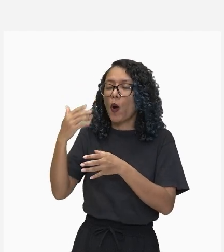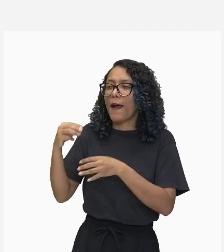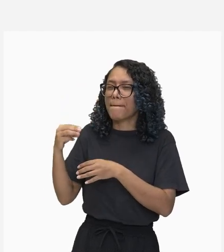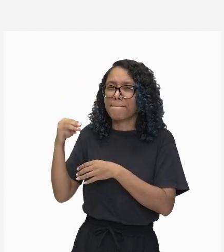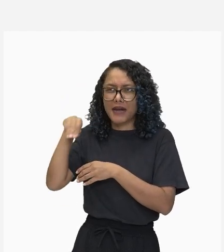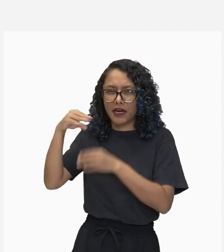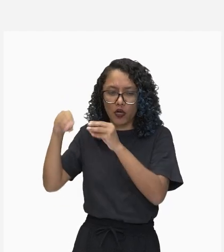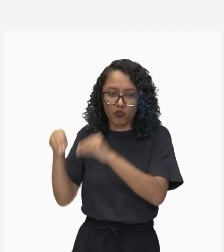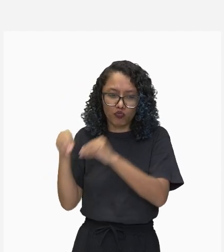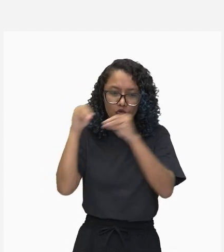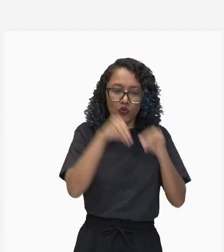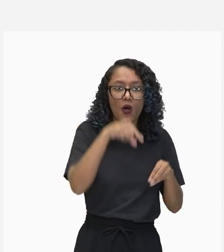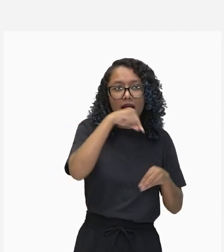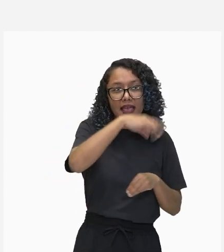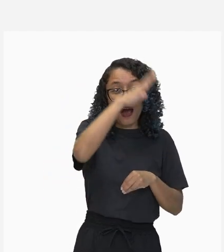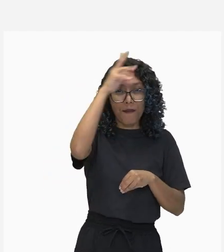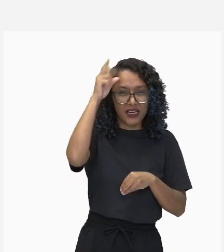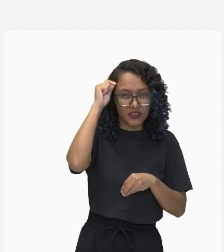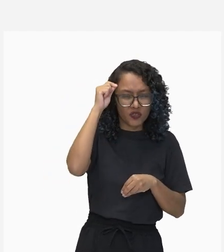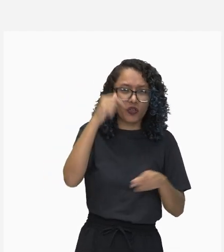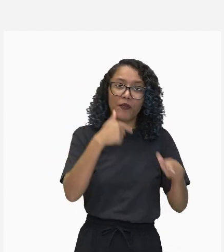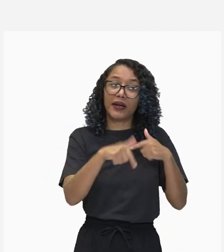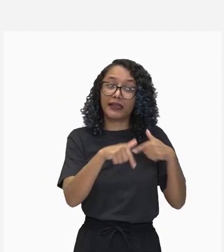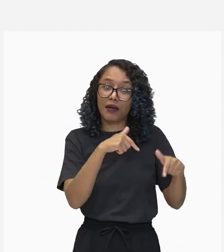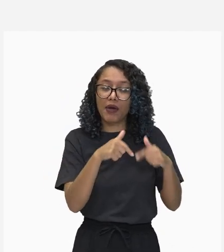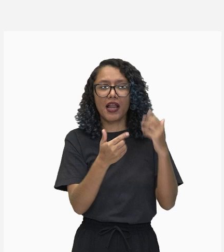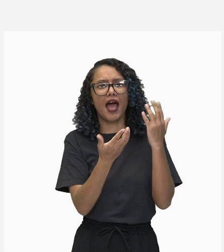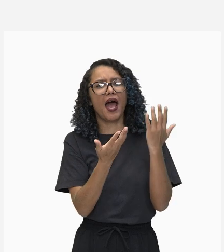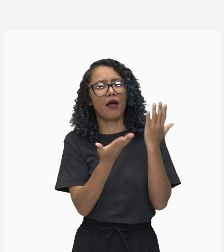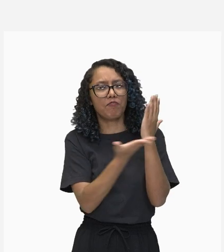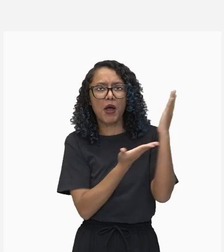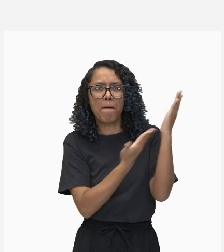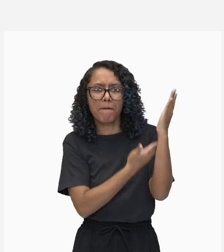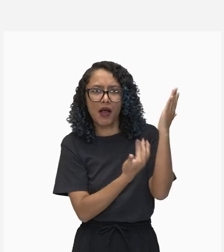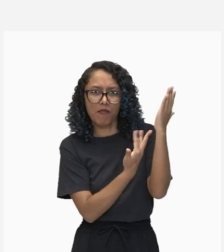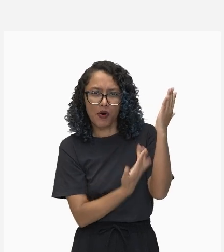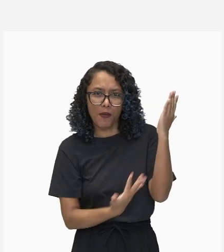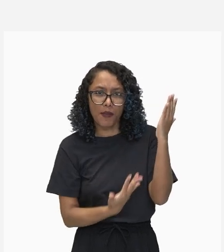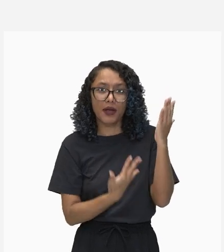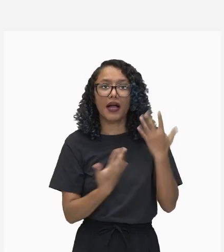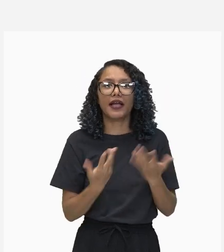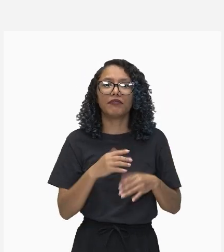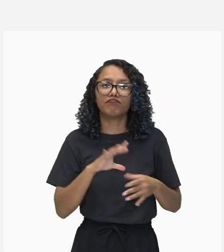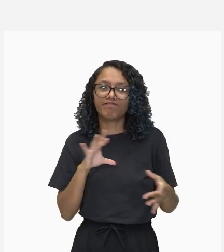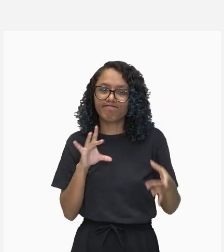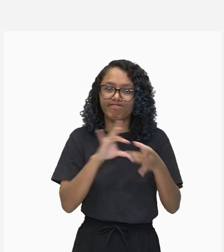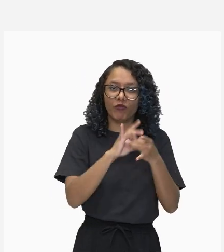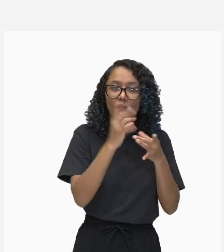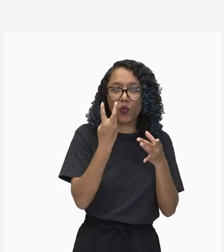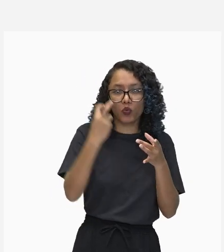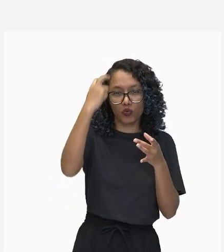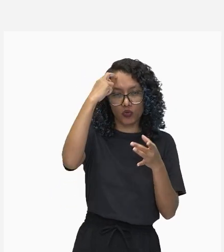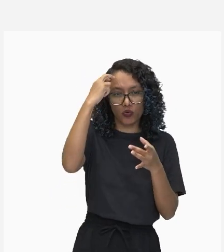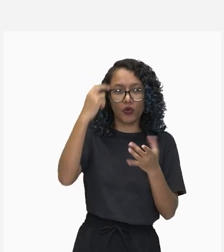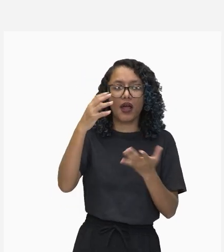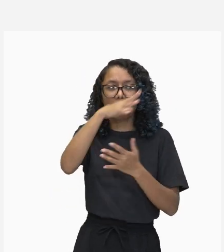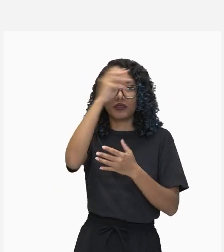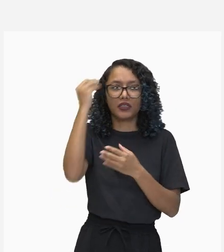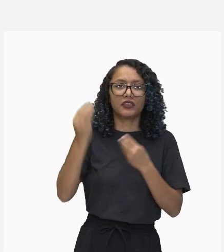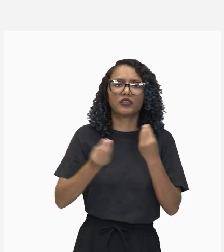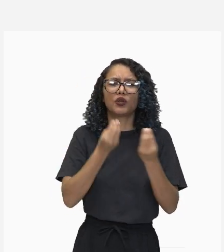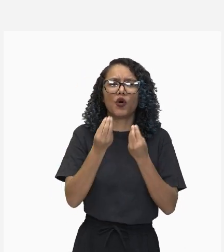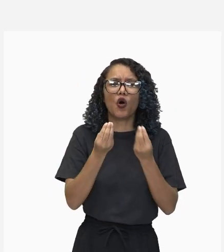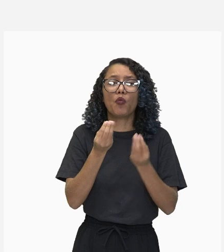o boi foi incorporado à cultura amazonense no início do século XX, quando a população começou a